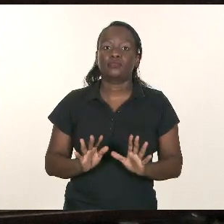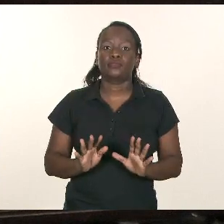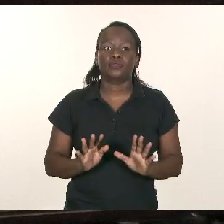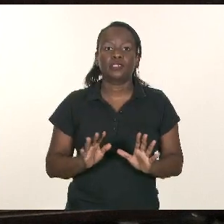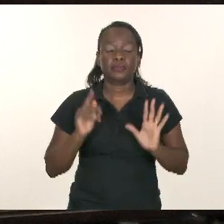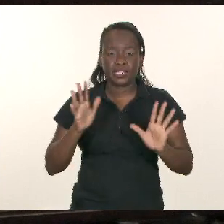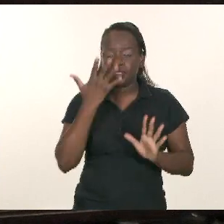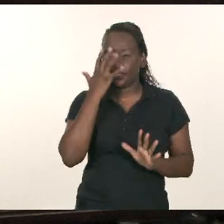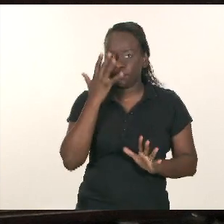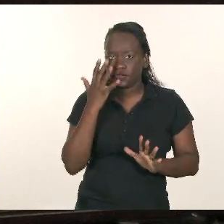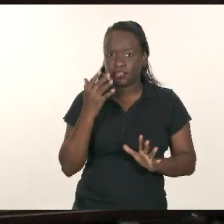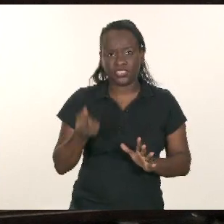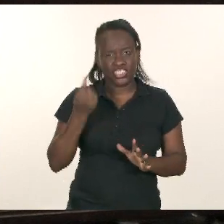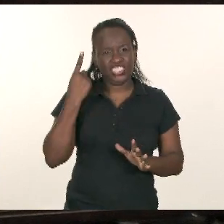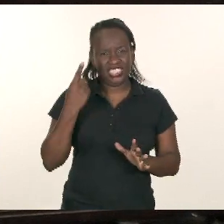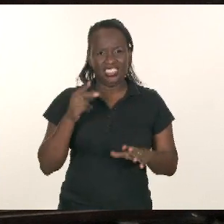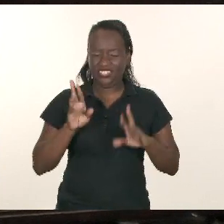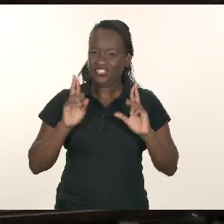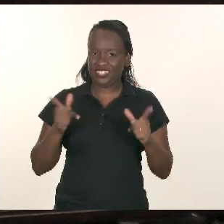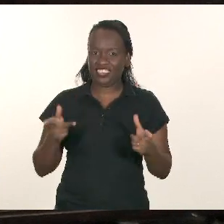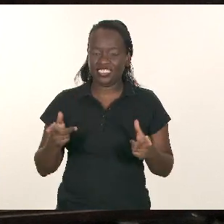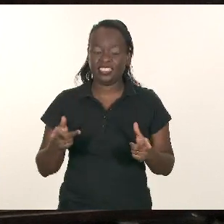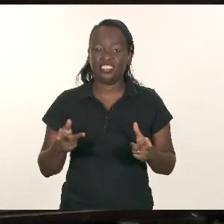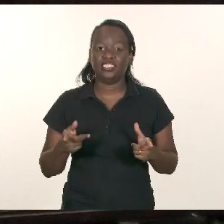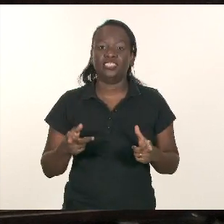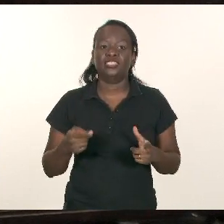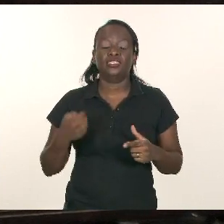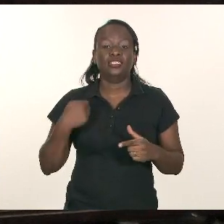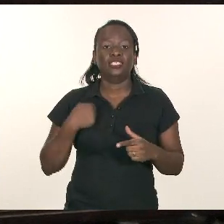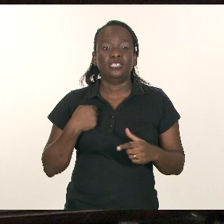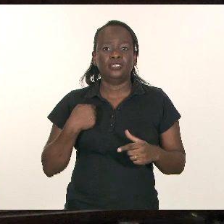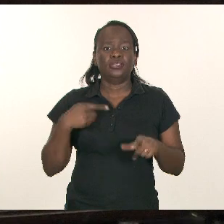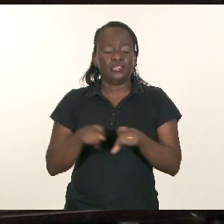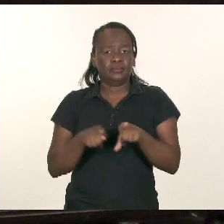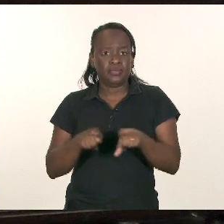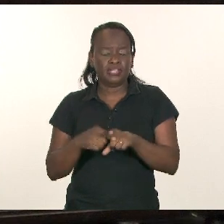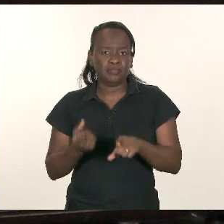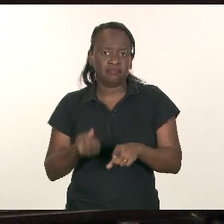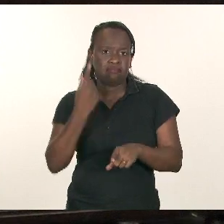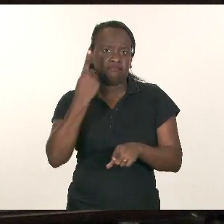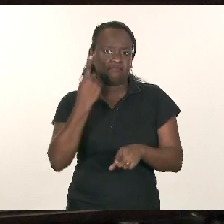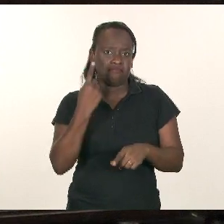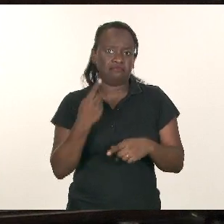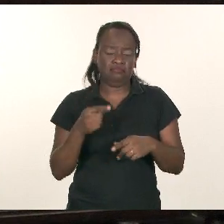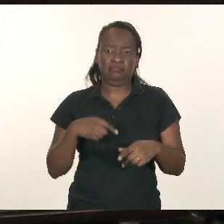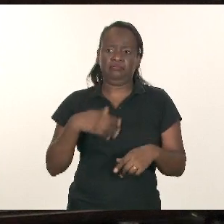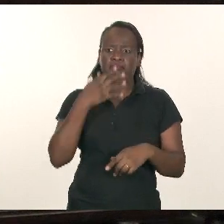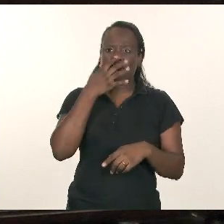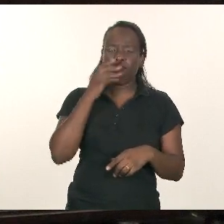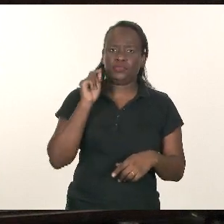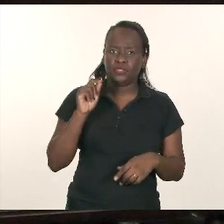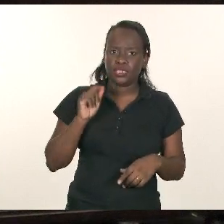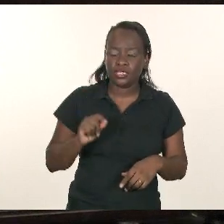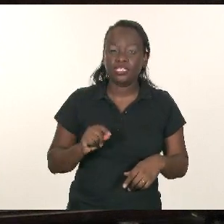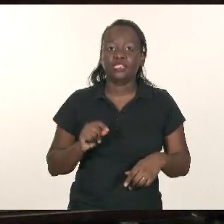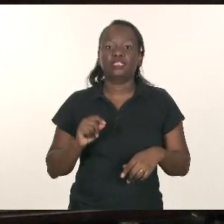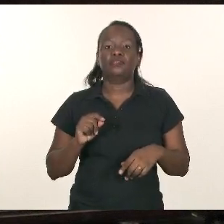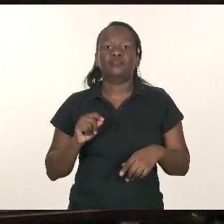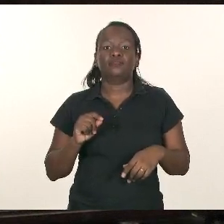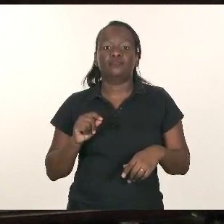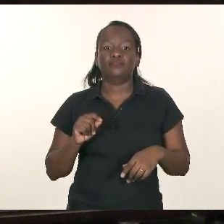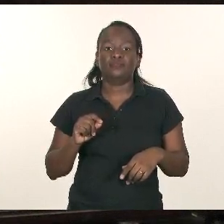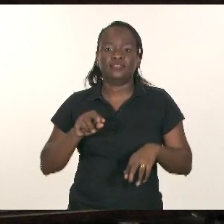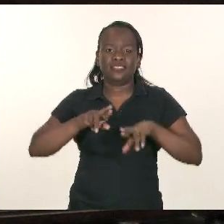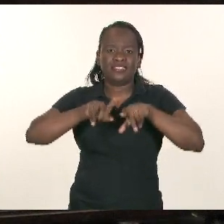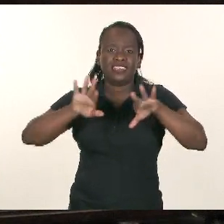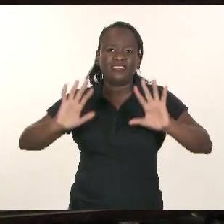nesse carnaval tão esquisito, tão atípico, me causa também estranheza e perplexidade observar que